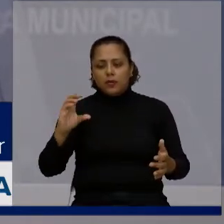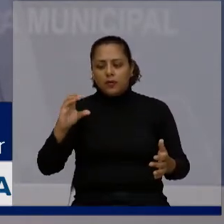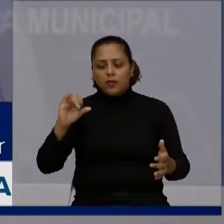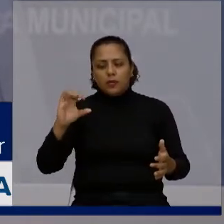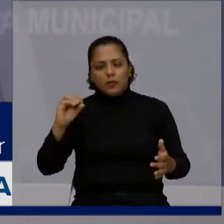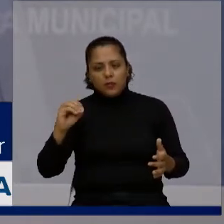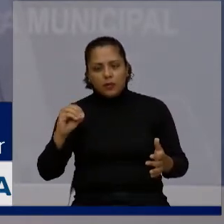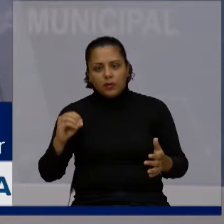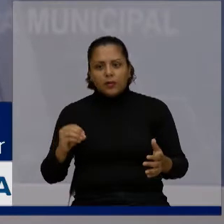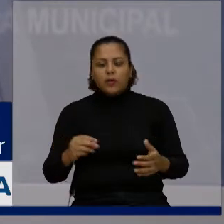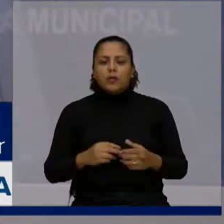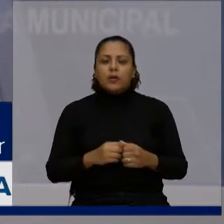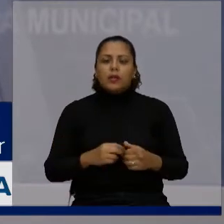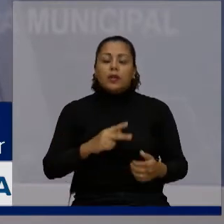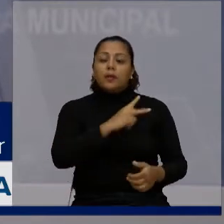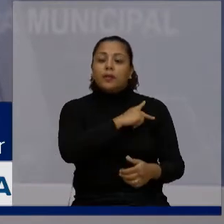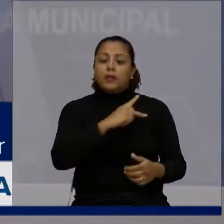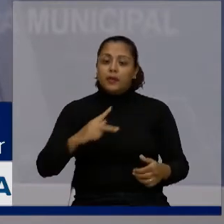das igrejas